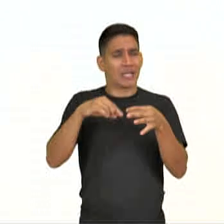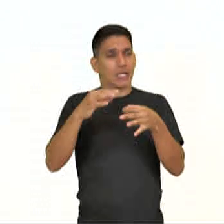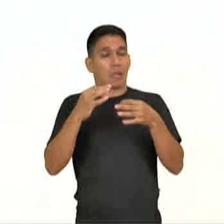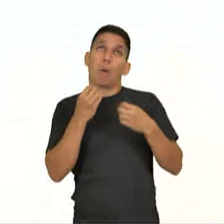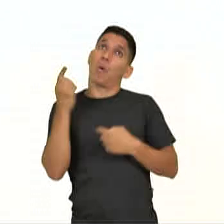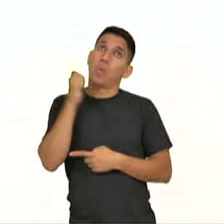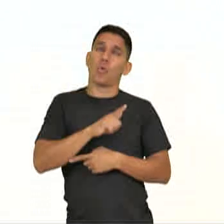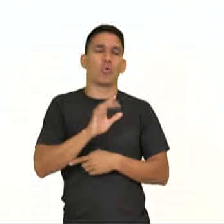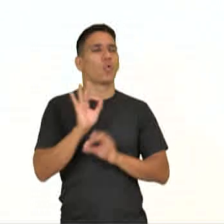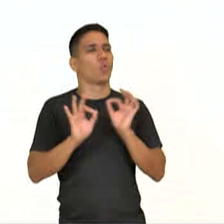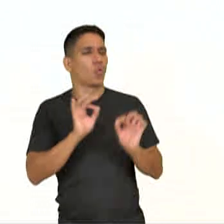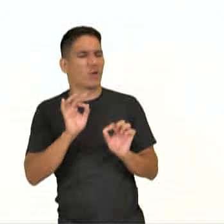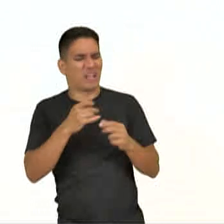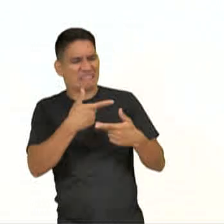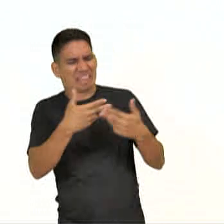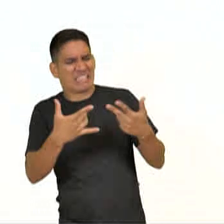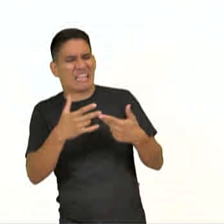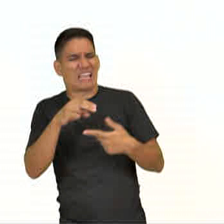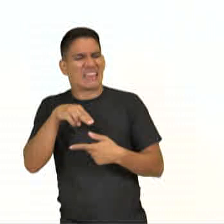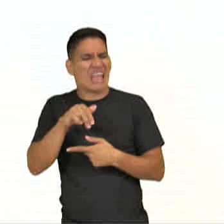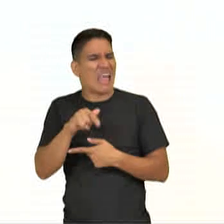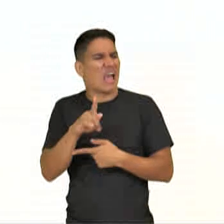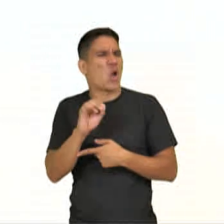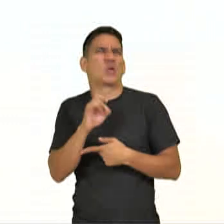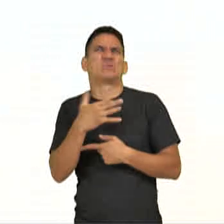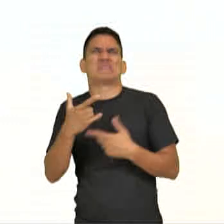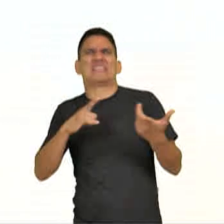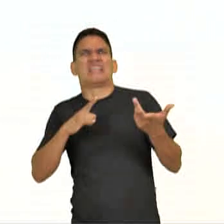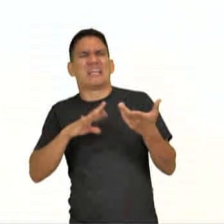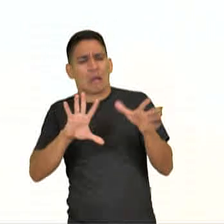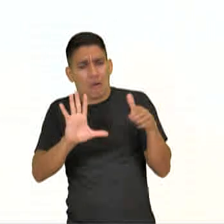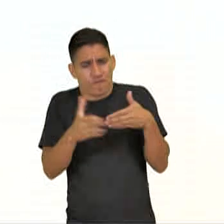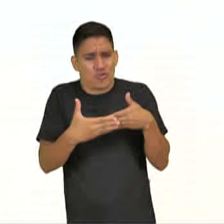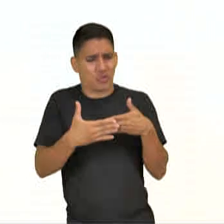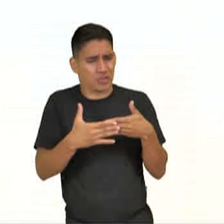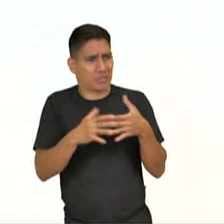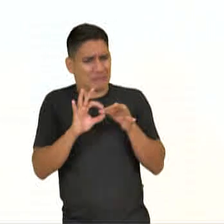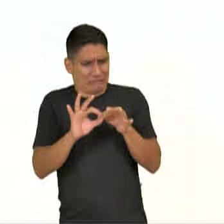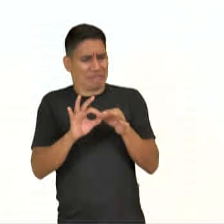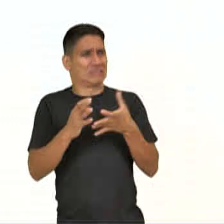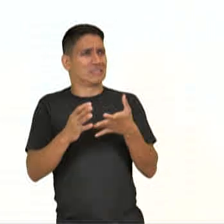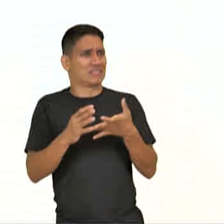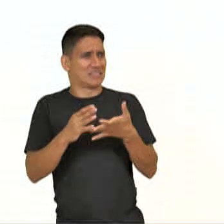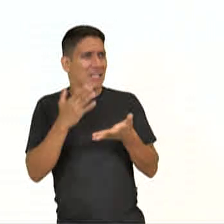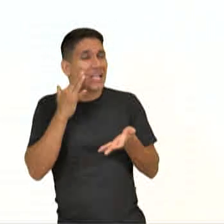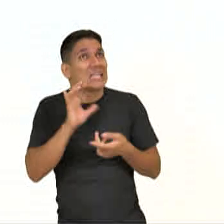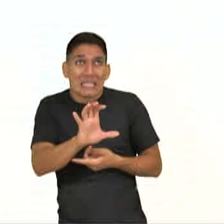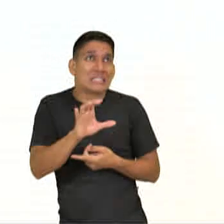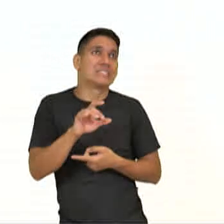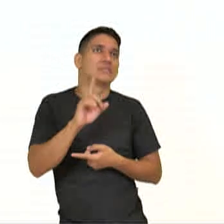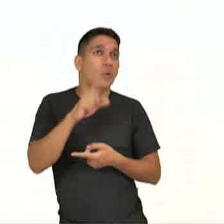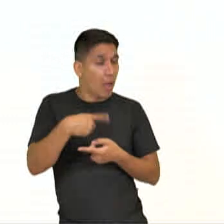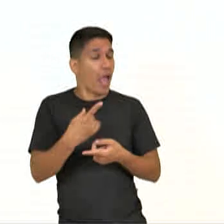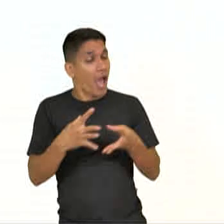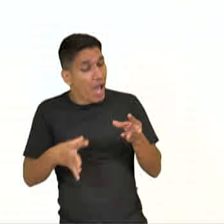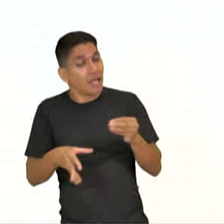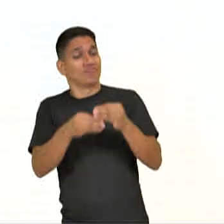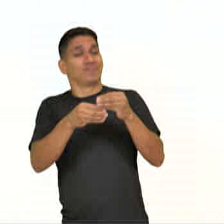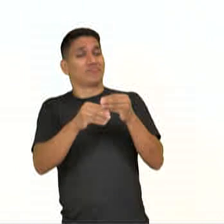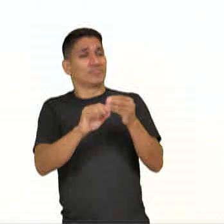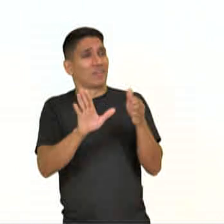o negócio, entende? Fica fechado. E isso, uma coisa pontuda que